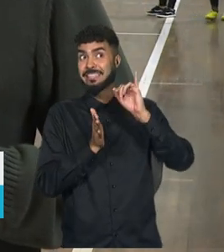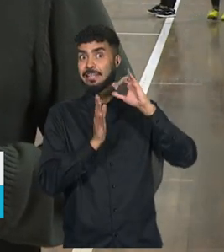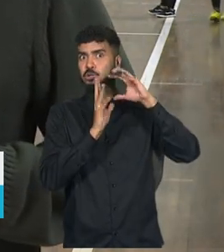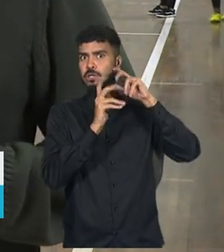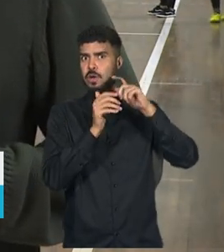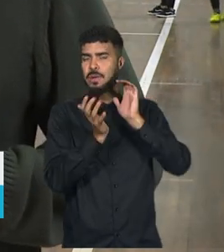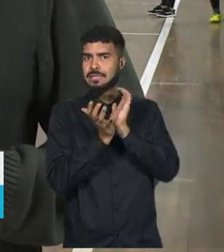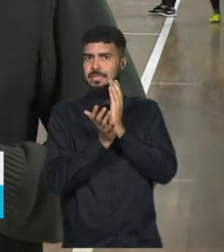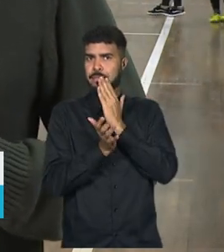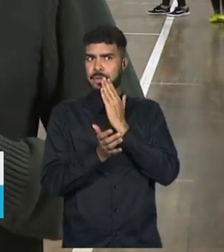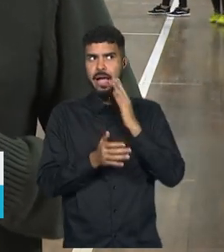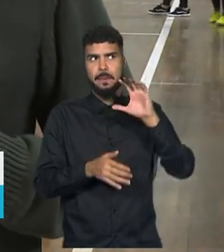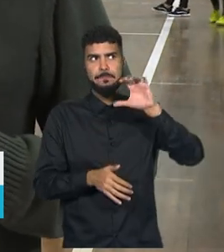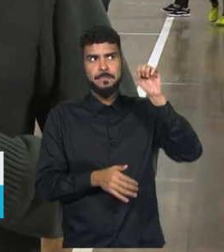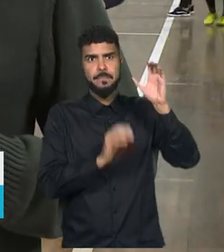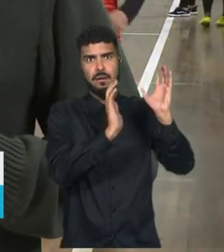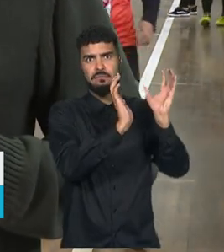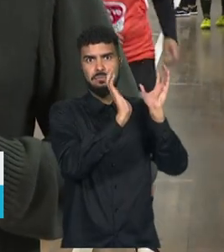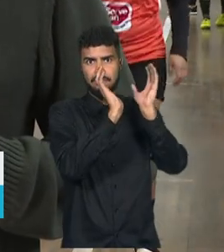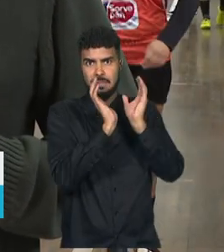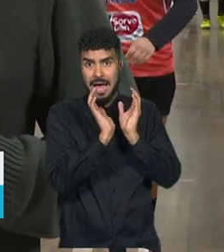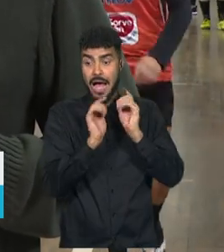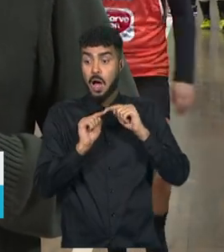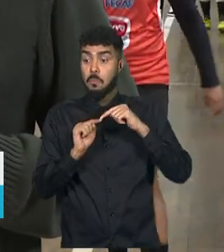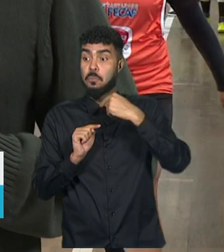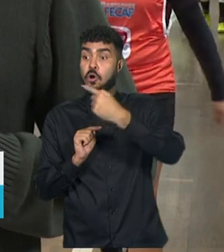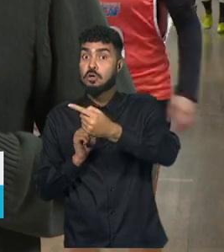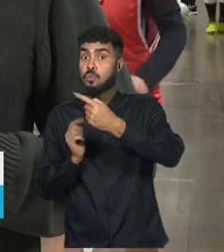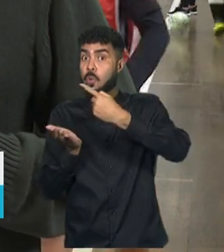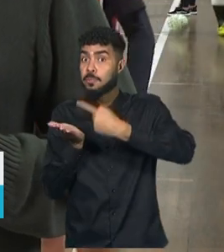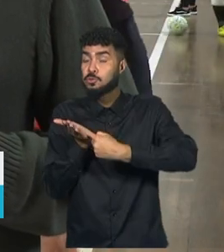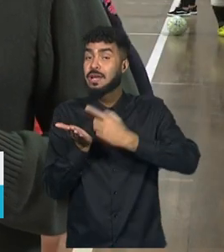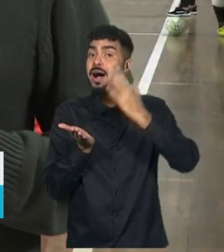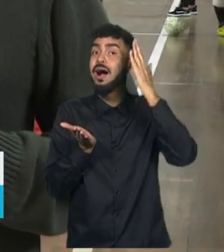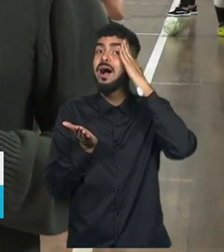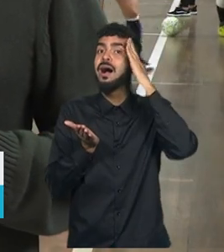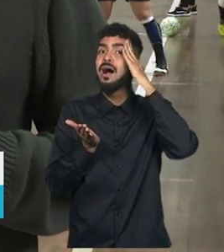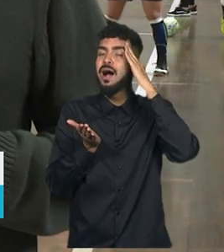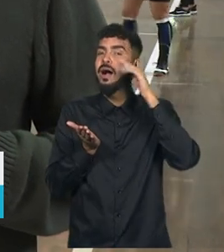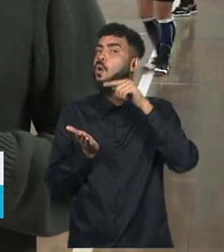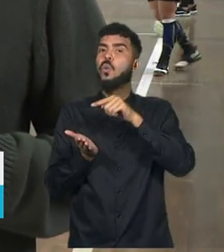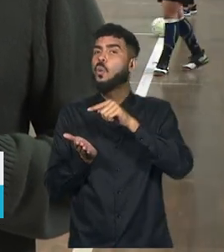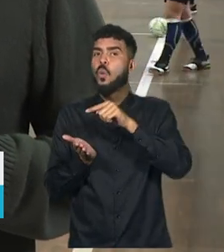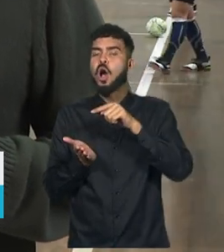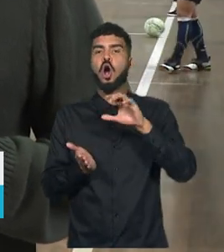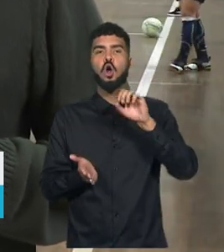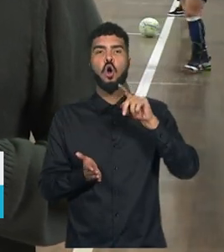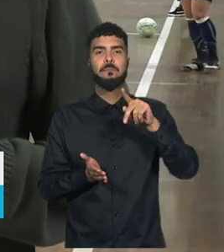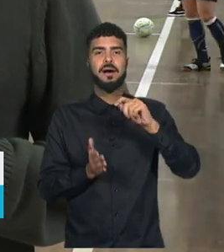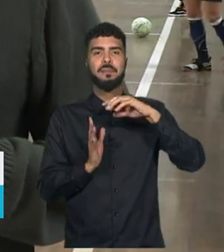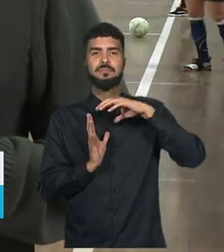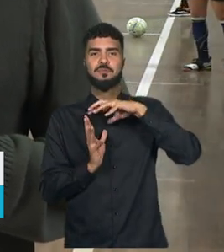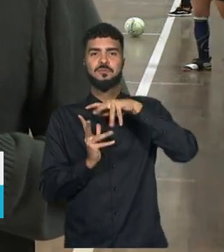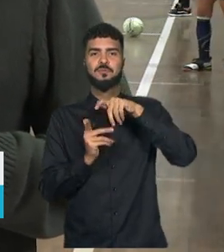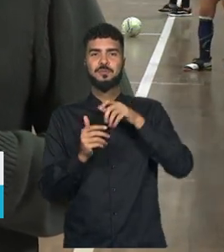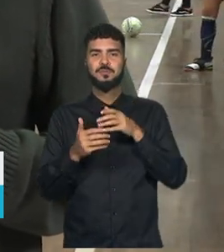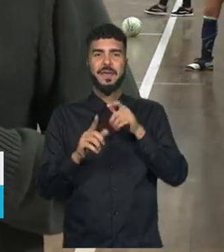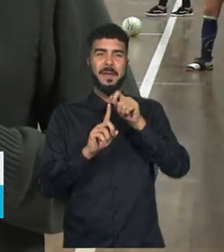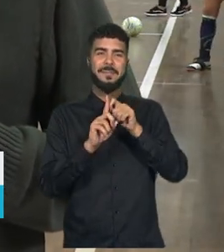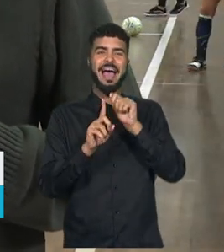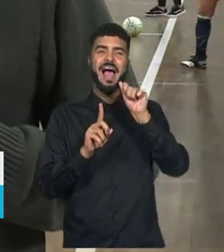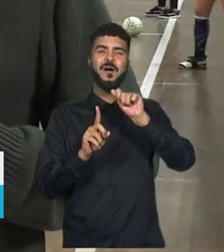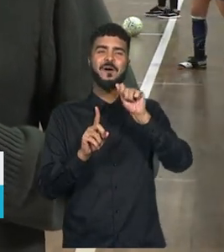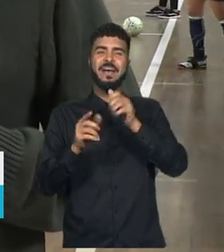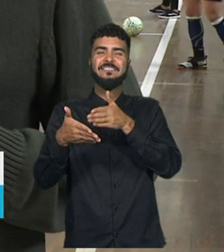internacional do Taboão, o clube já tem o próximo compromisso marcado. Vai ser a Copa Mundo, no final desse mês de agosto,